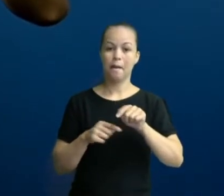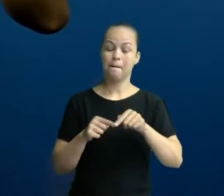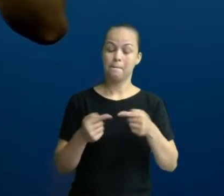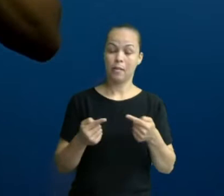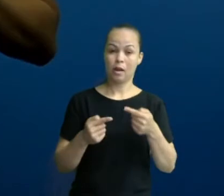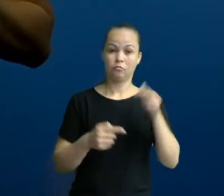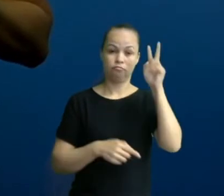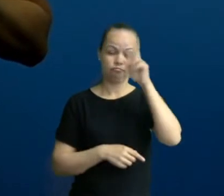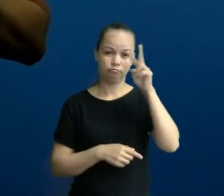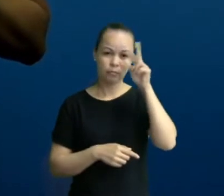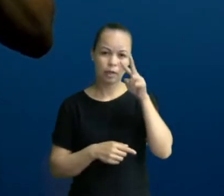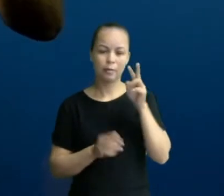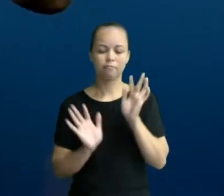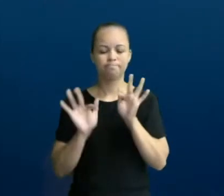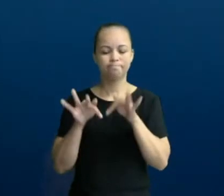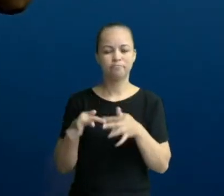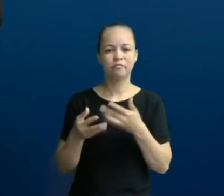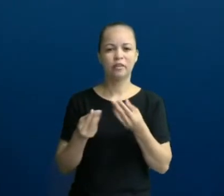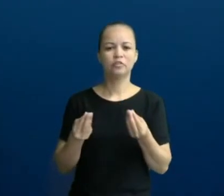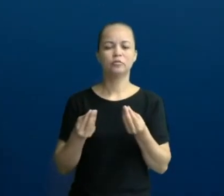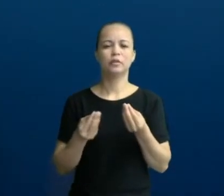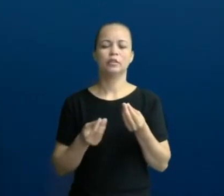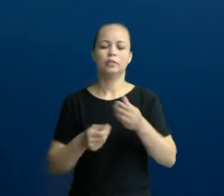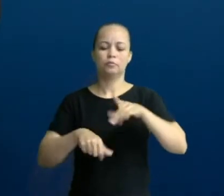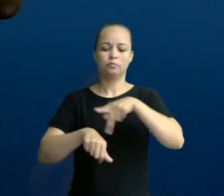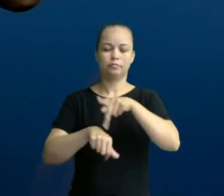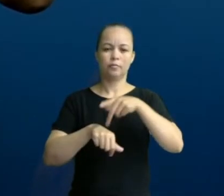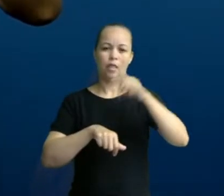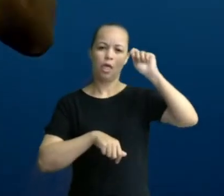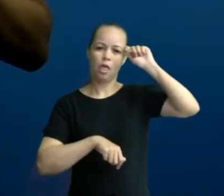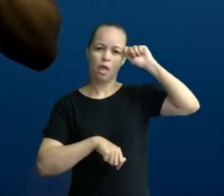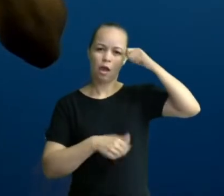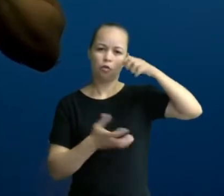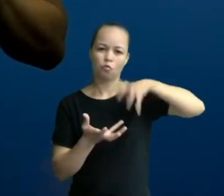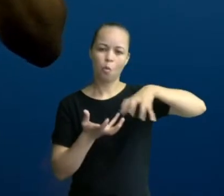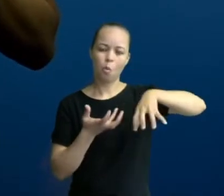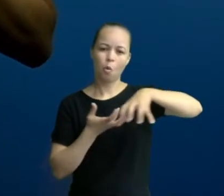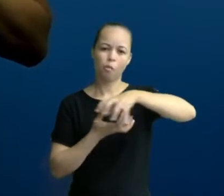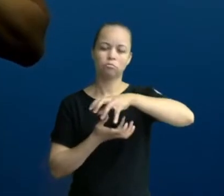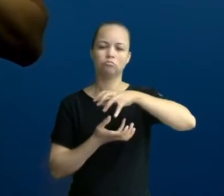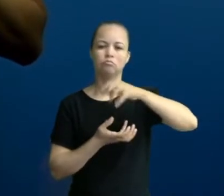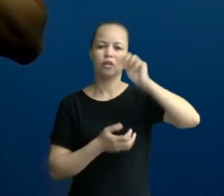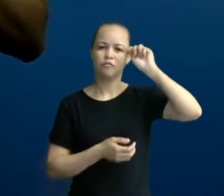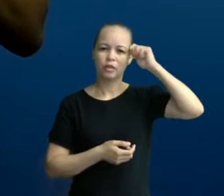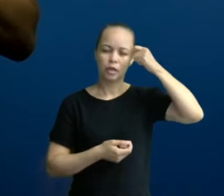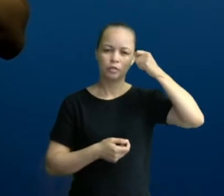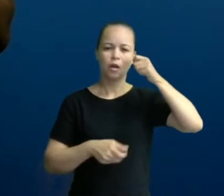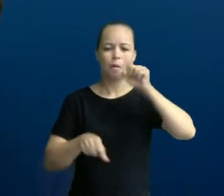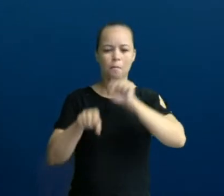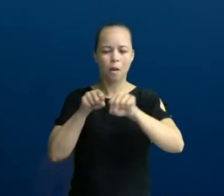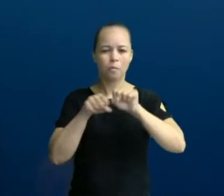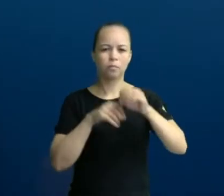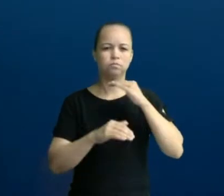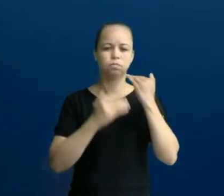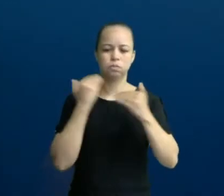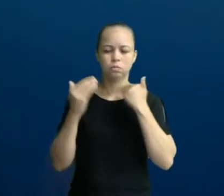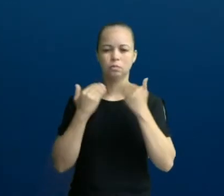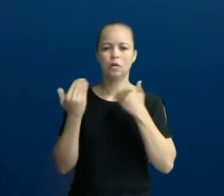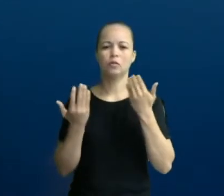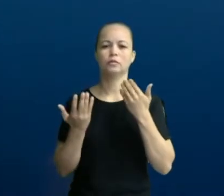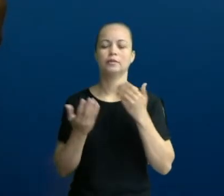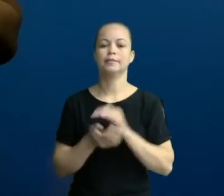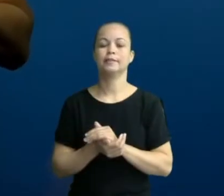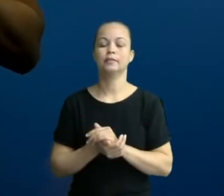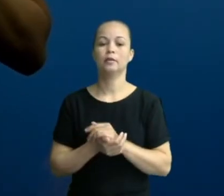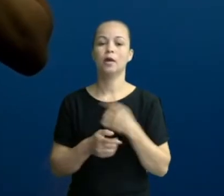que ele, infelizmente, no continente africano, causa muitas e muitas mortes. Porque a gente tem lá no continente africano é muito